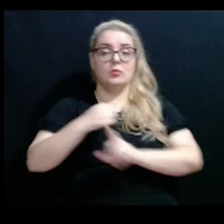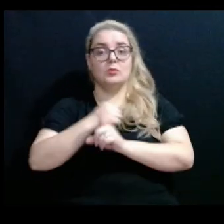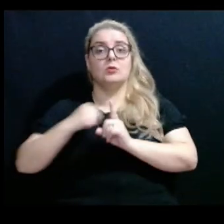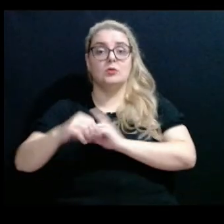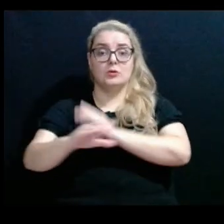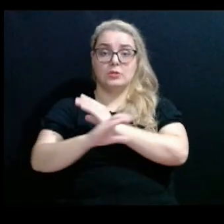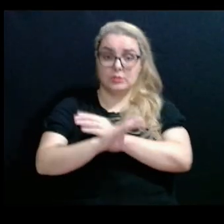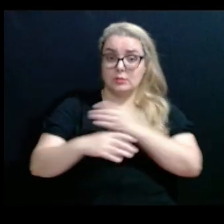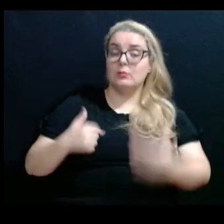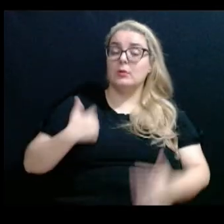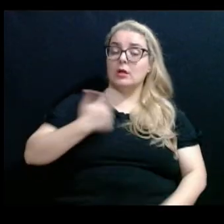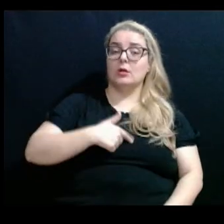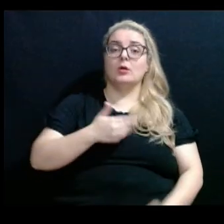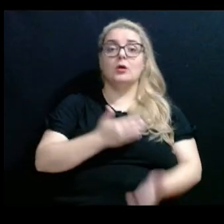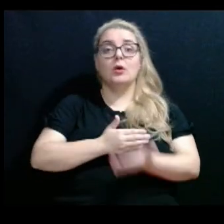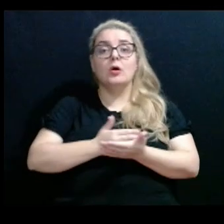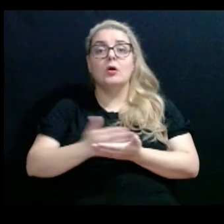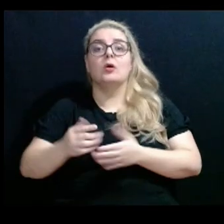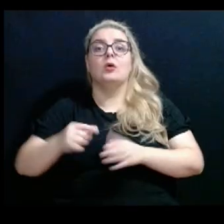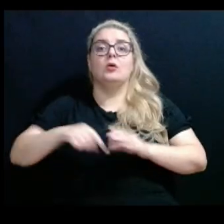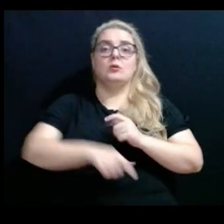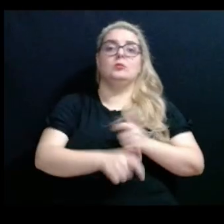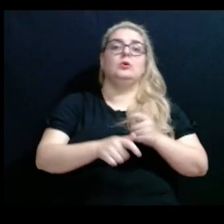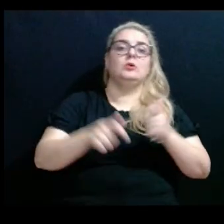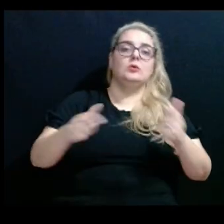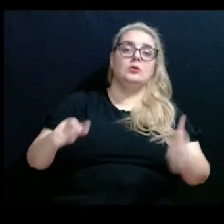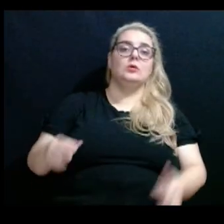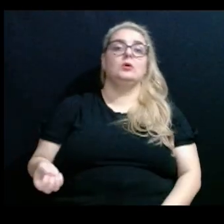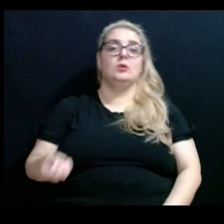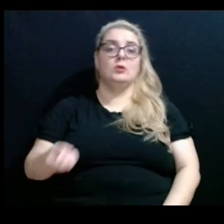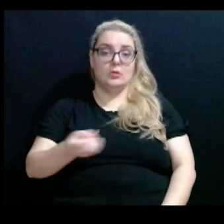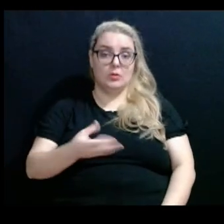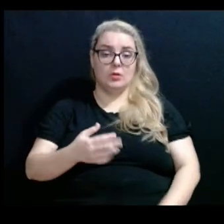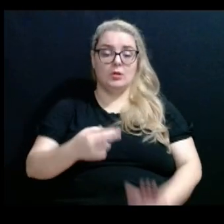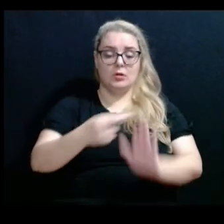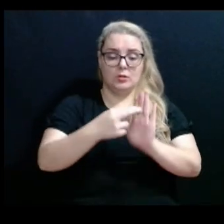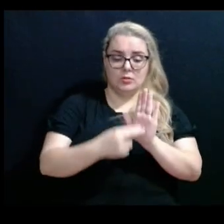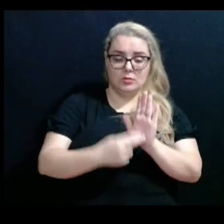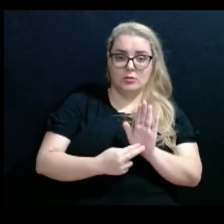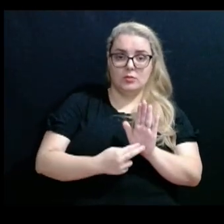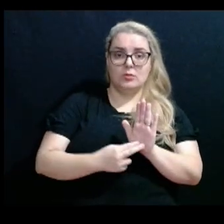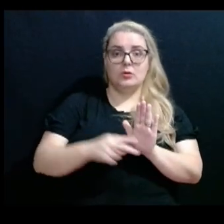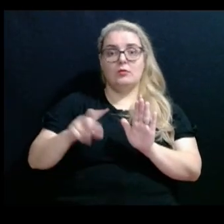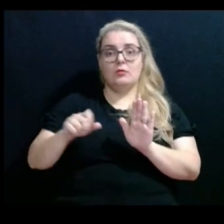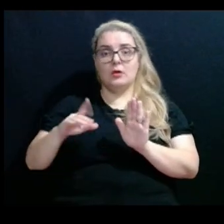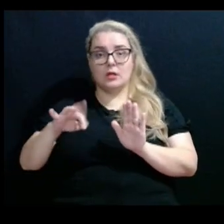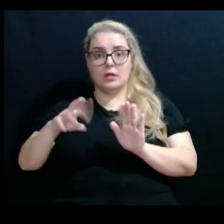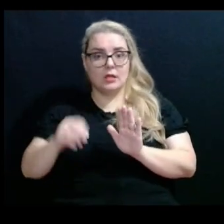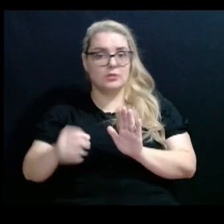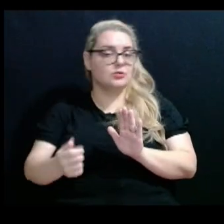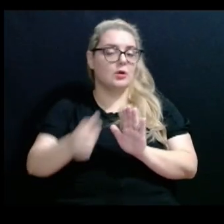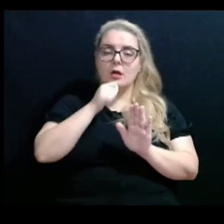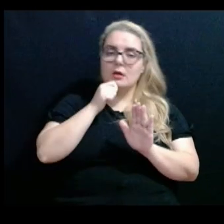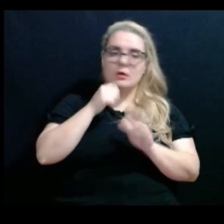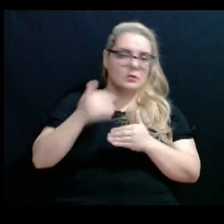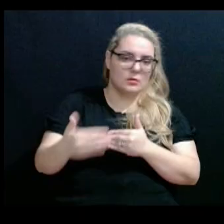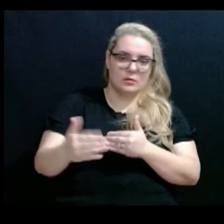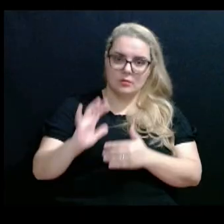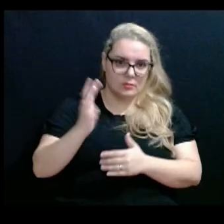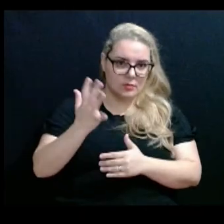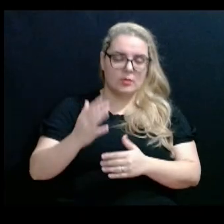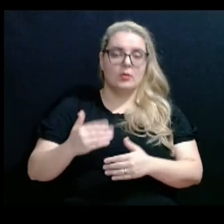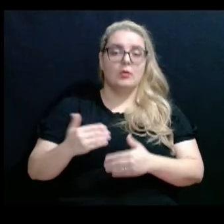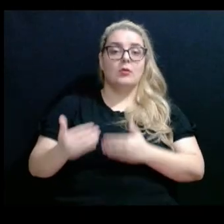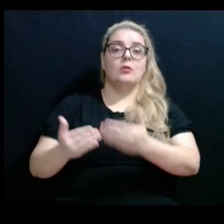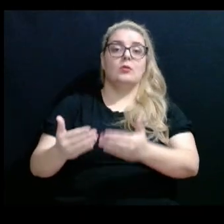a gente começar a avançar. As normas estão no período de vacatio, ainda não entrarão em vigência, entrarão em vigência no